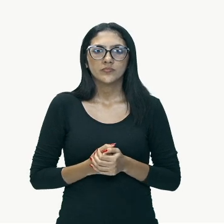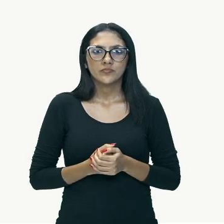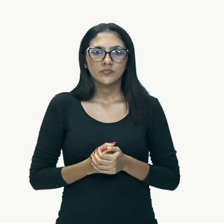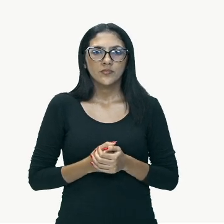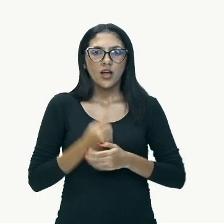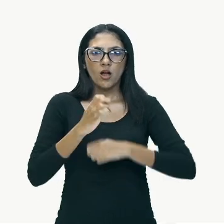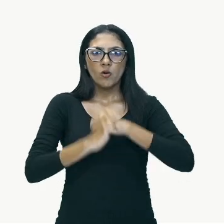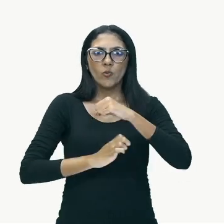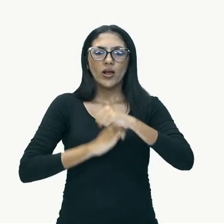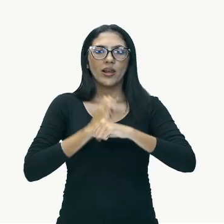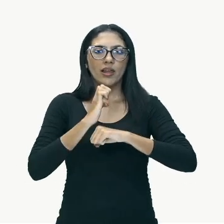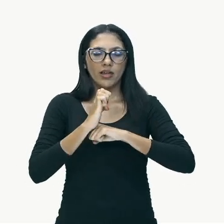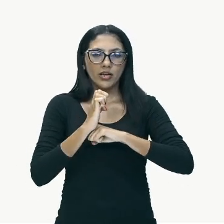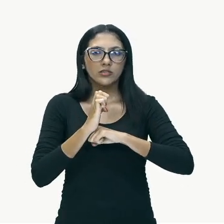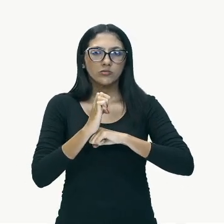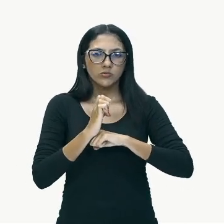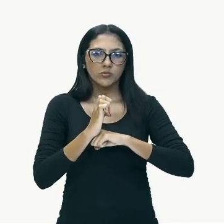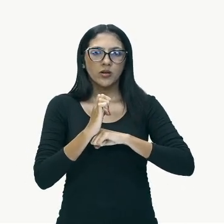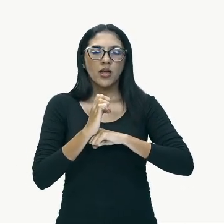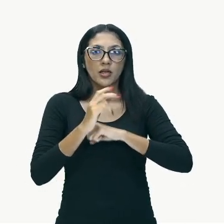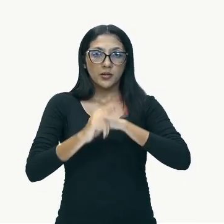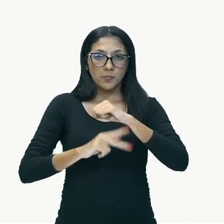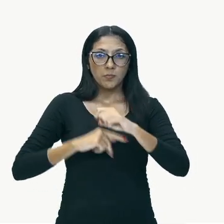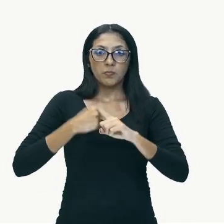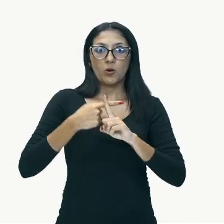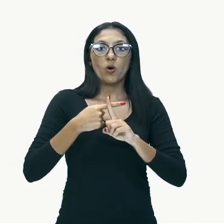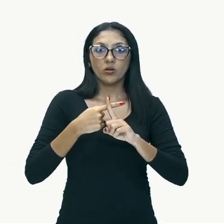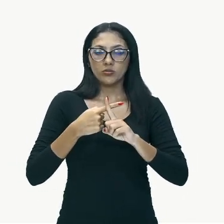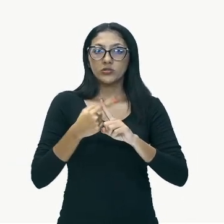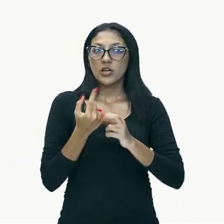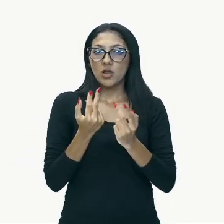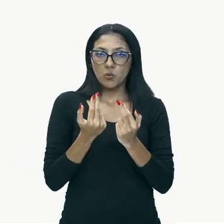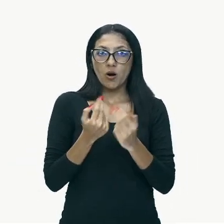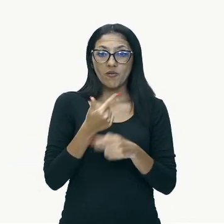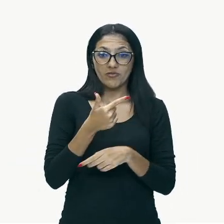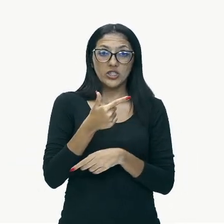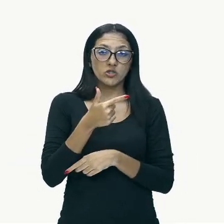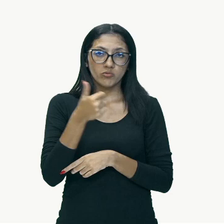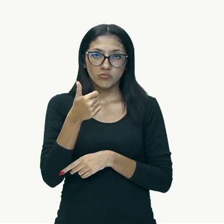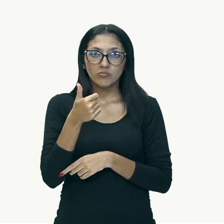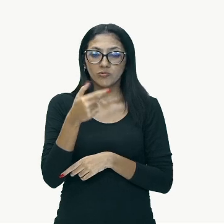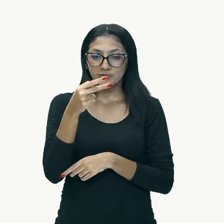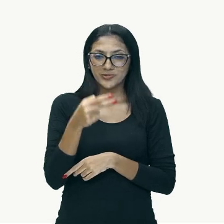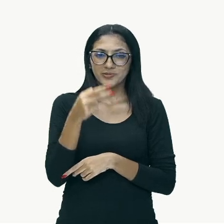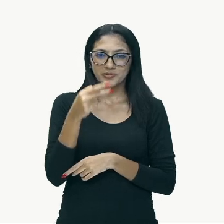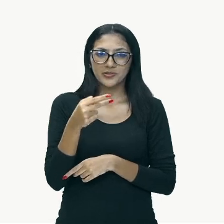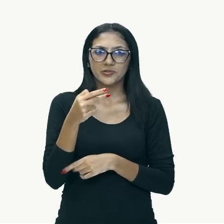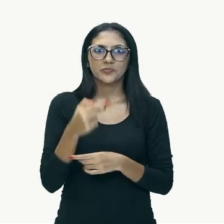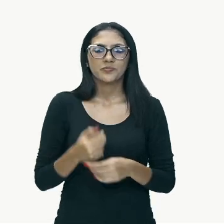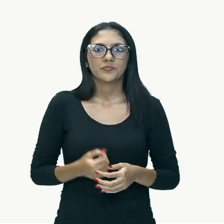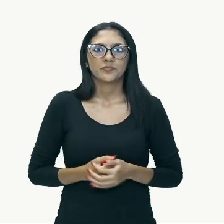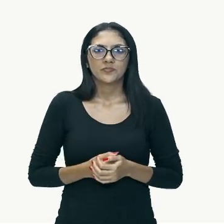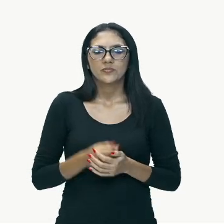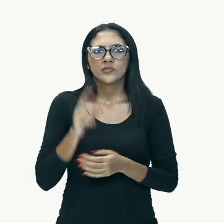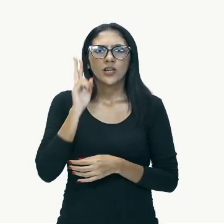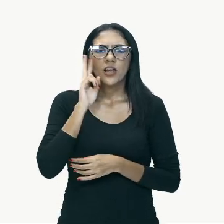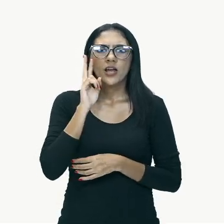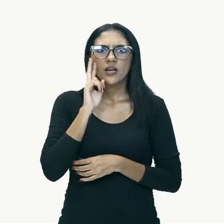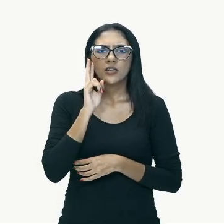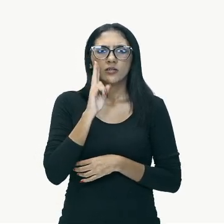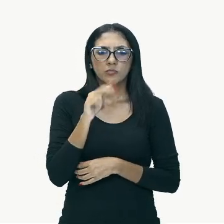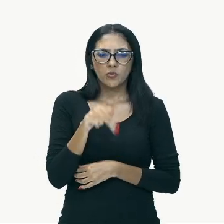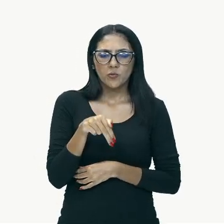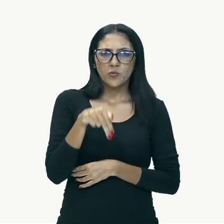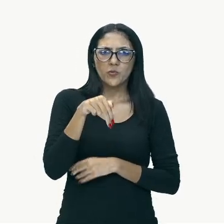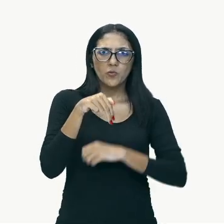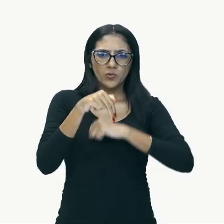de prótons. Já o número de nêutrons, lembra? A massa, que é representada por A,